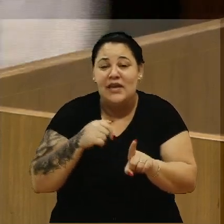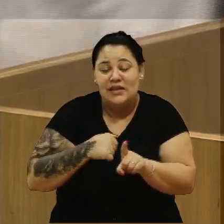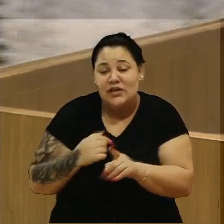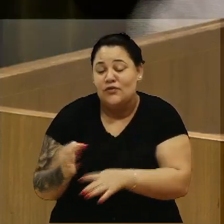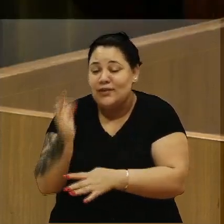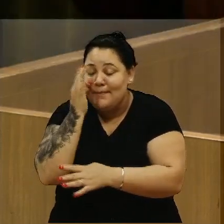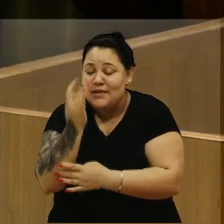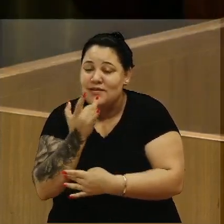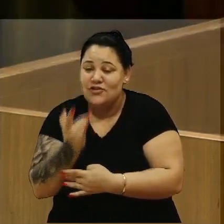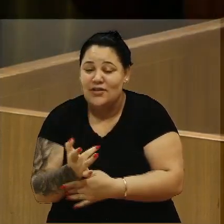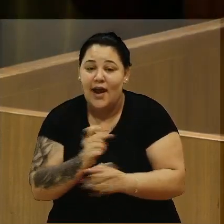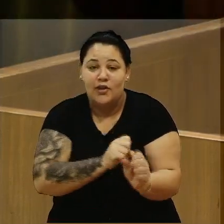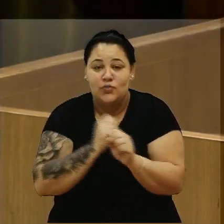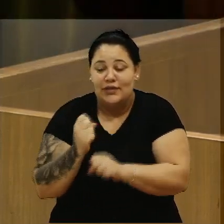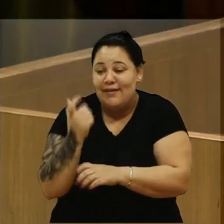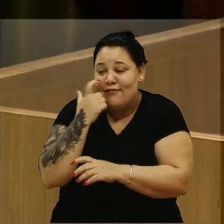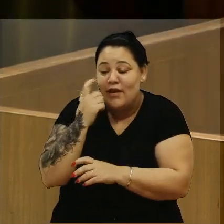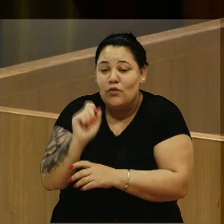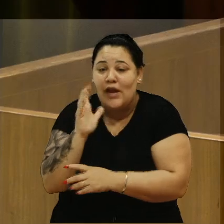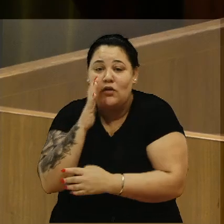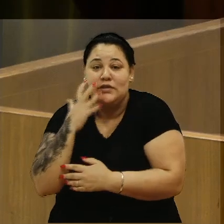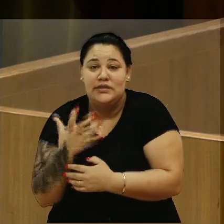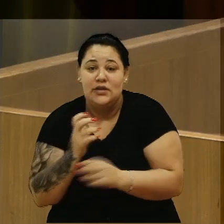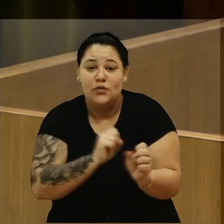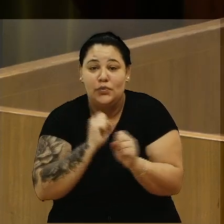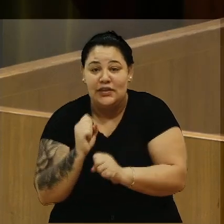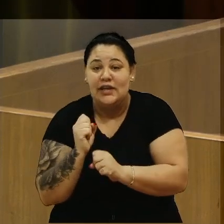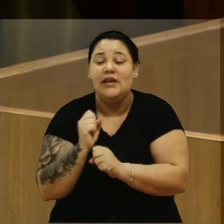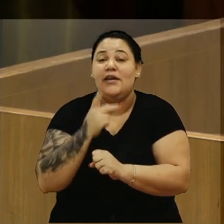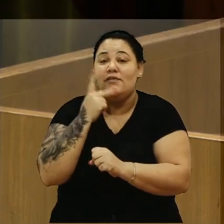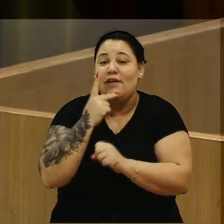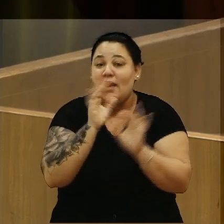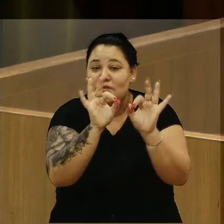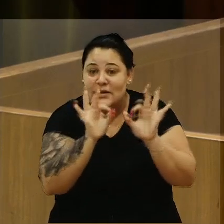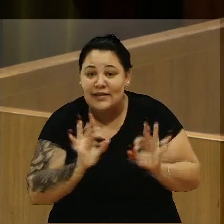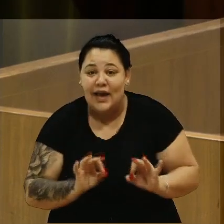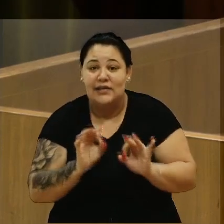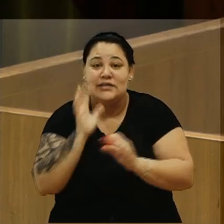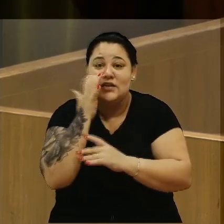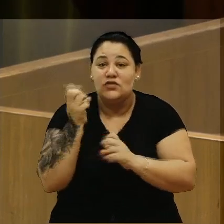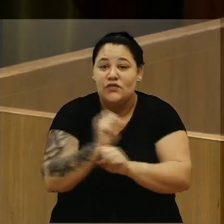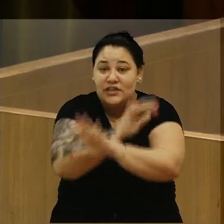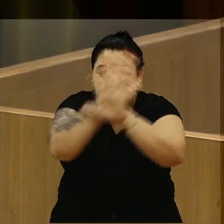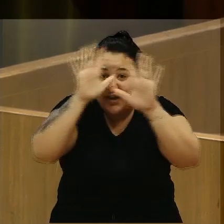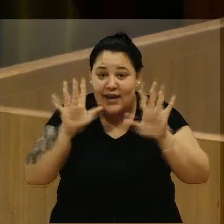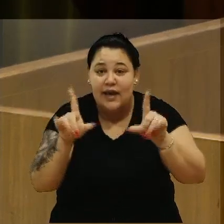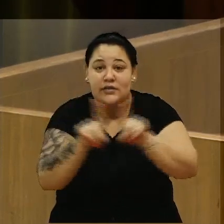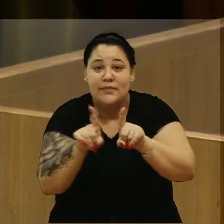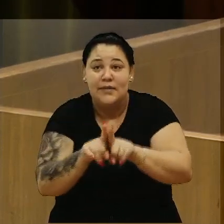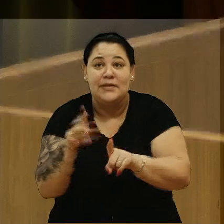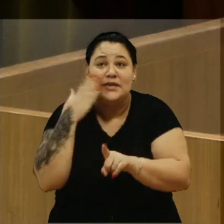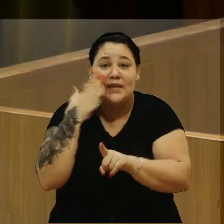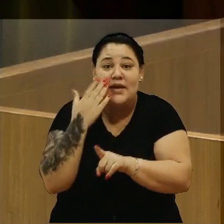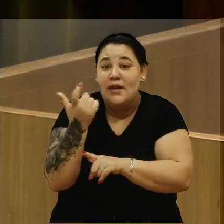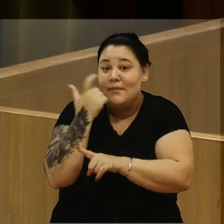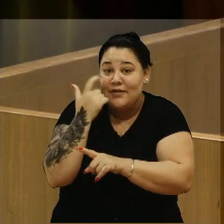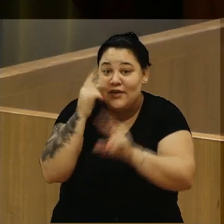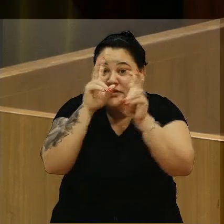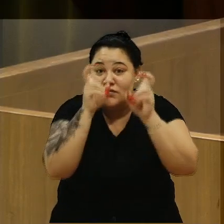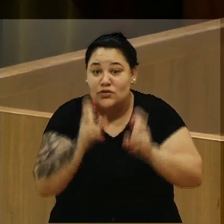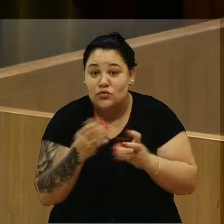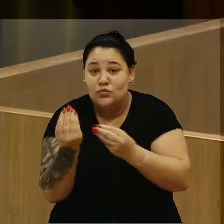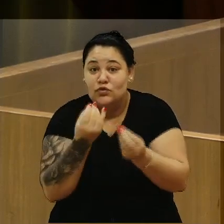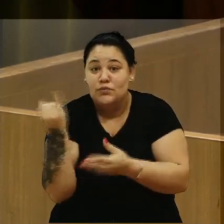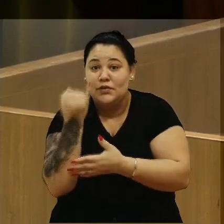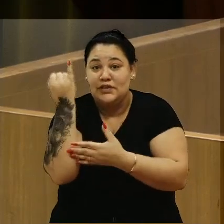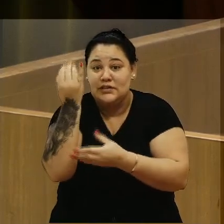lá para poder verificar como é que está a situação e para poder trazer essas questões para cá, para que a gente poder debater, porque são assuntos pertinentes para a nossa